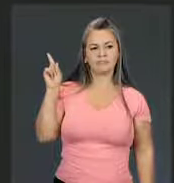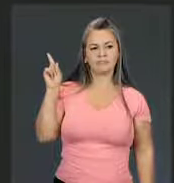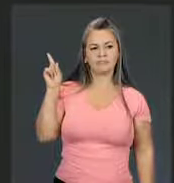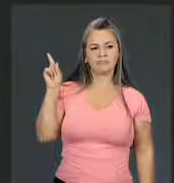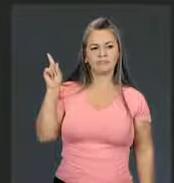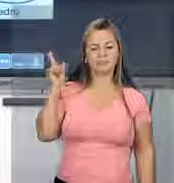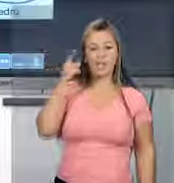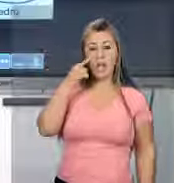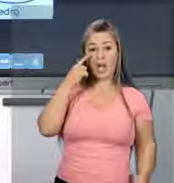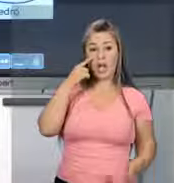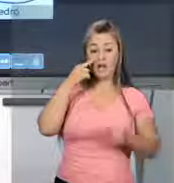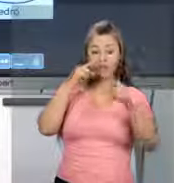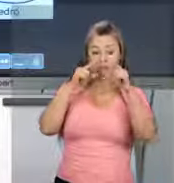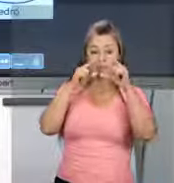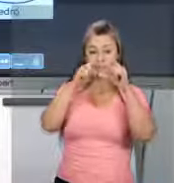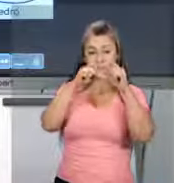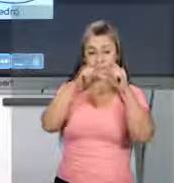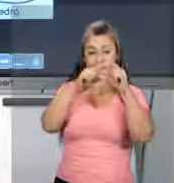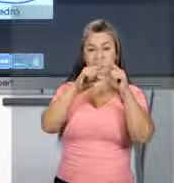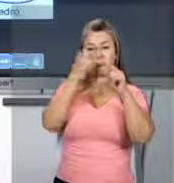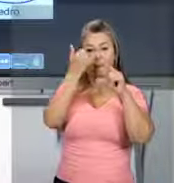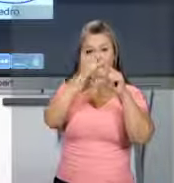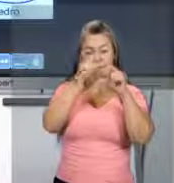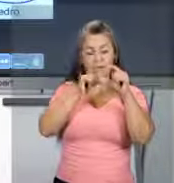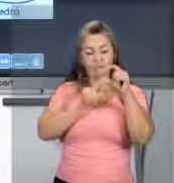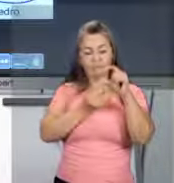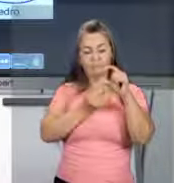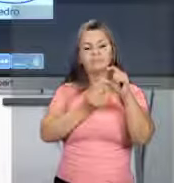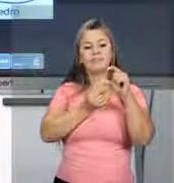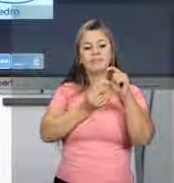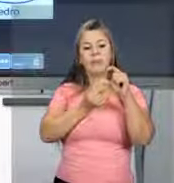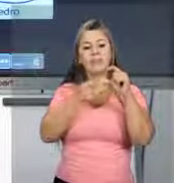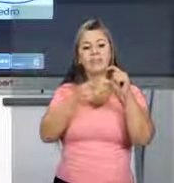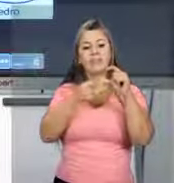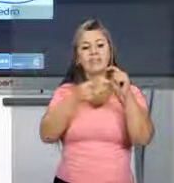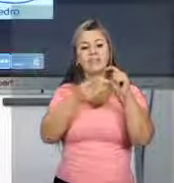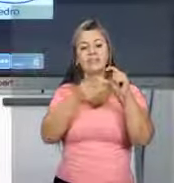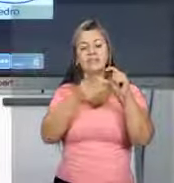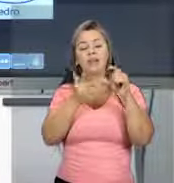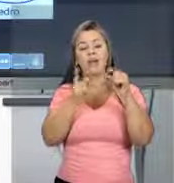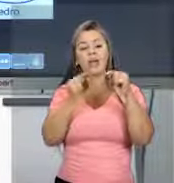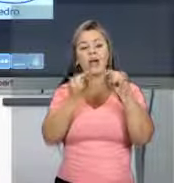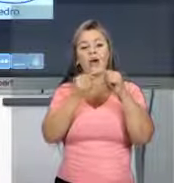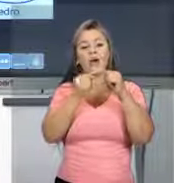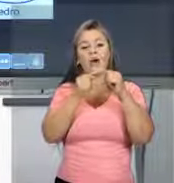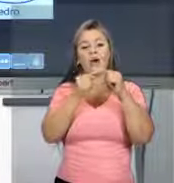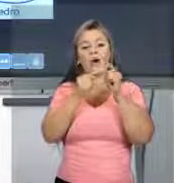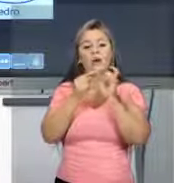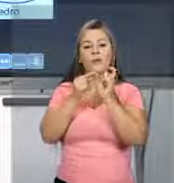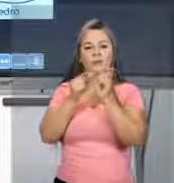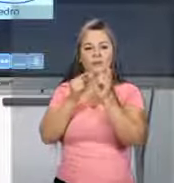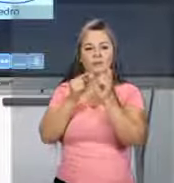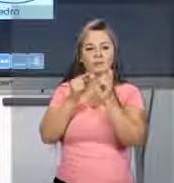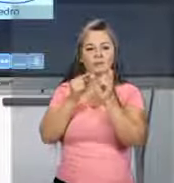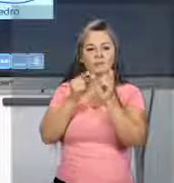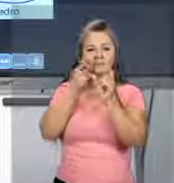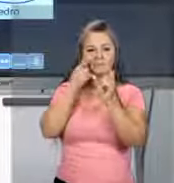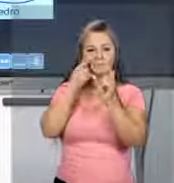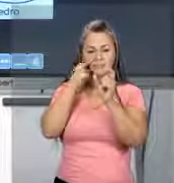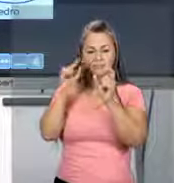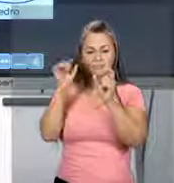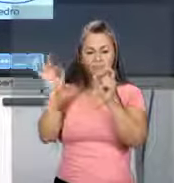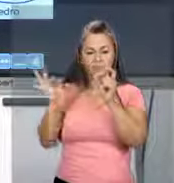lâmpada. Então, cada polo tem que estar ligado a uma dessas extremidades. Vamos analisar cada